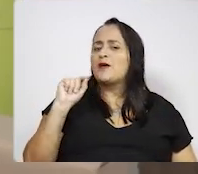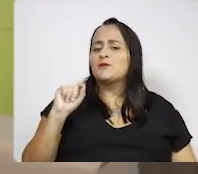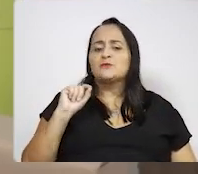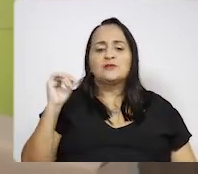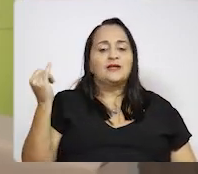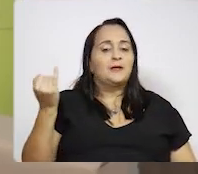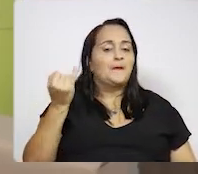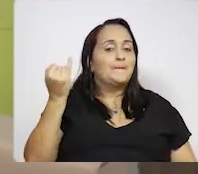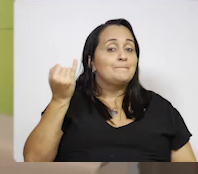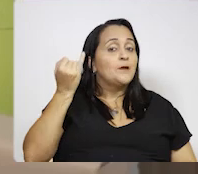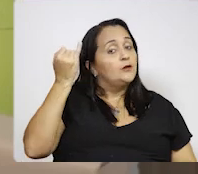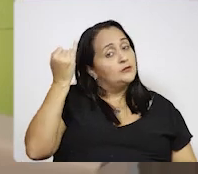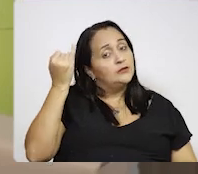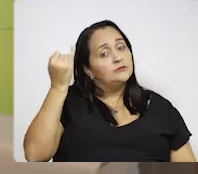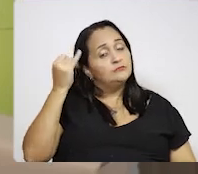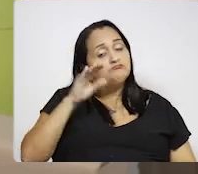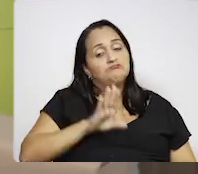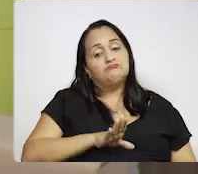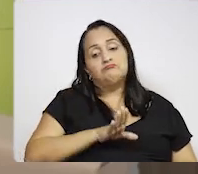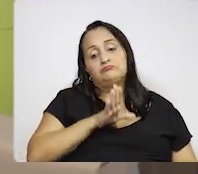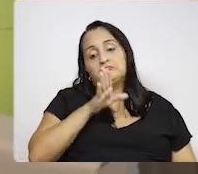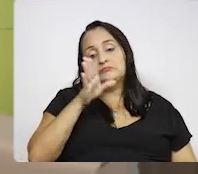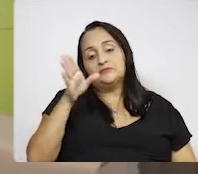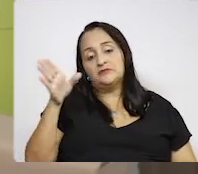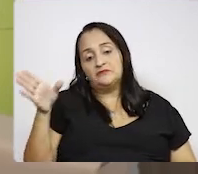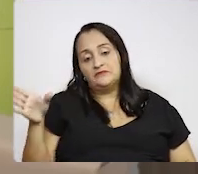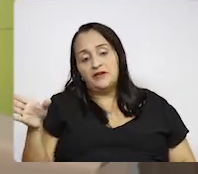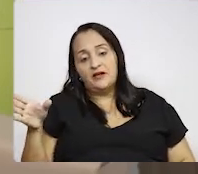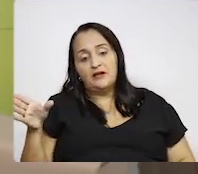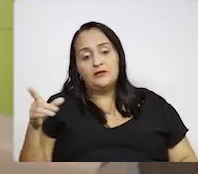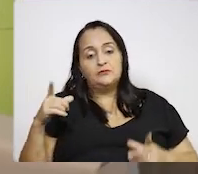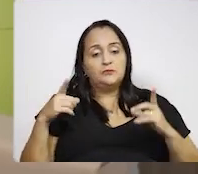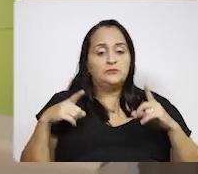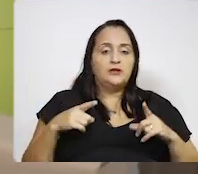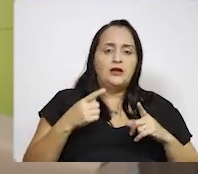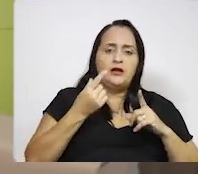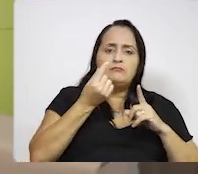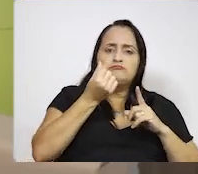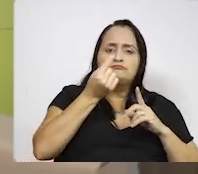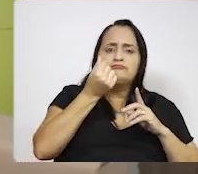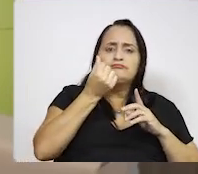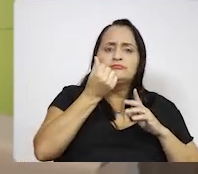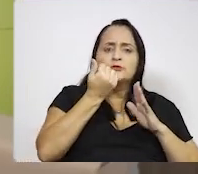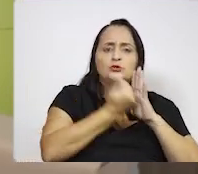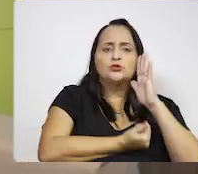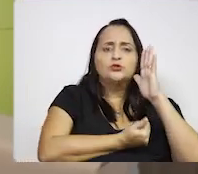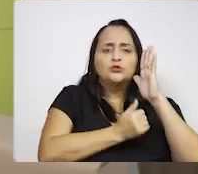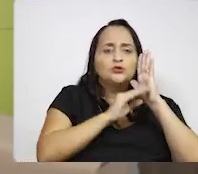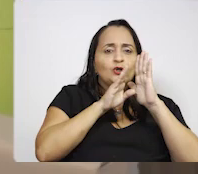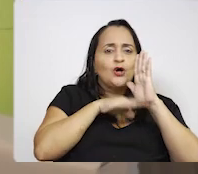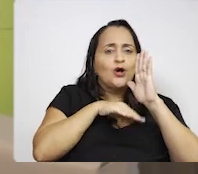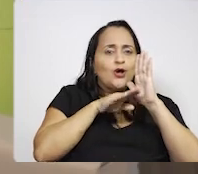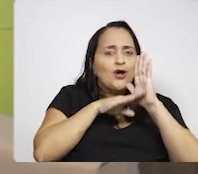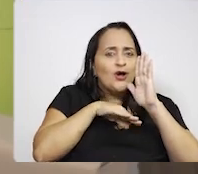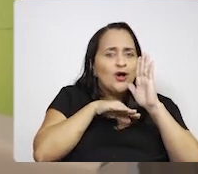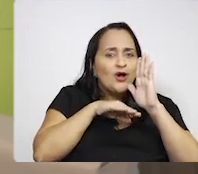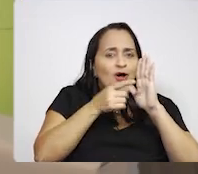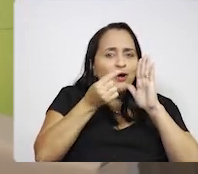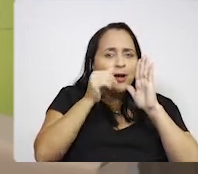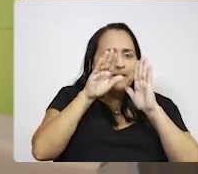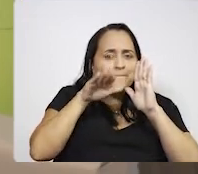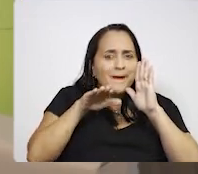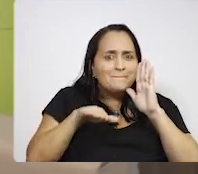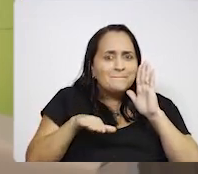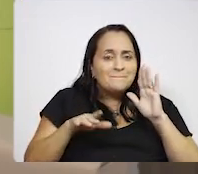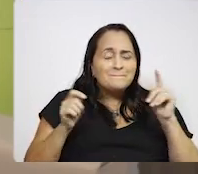funcional dentro de uma pizzaria, que é desconto, não é isso? E eu tô falando de desconto,